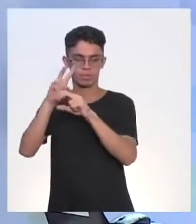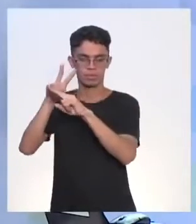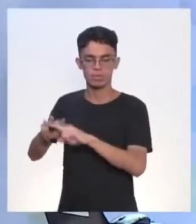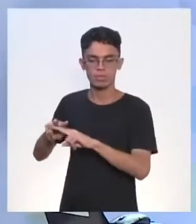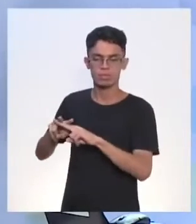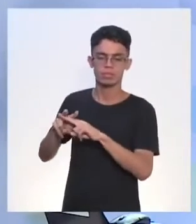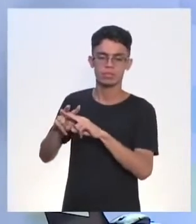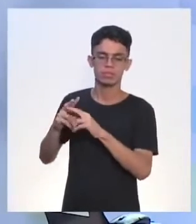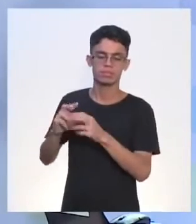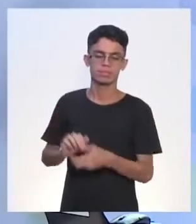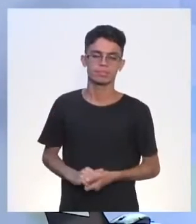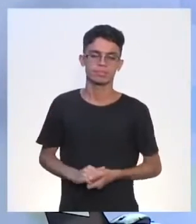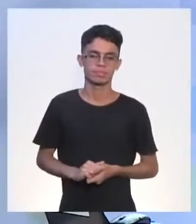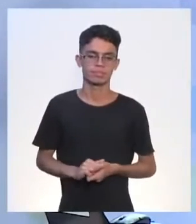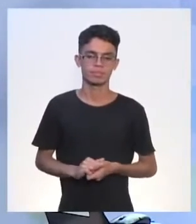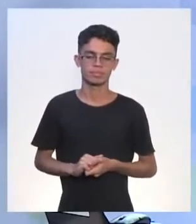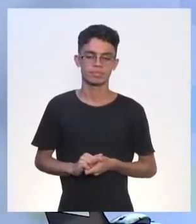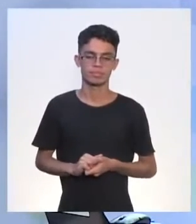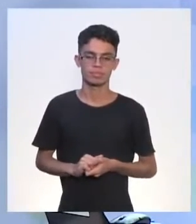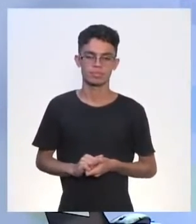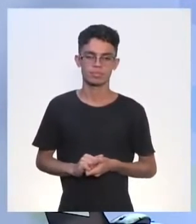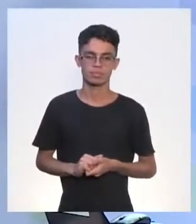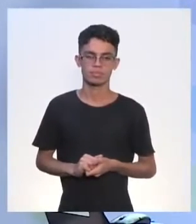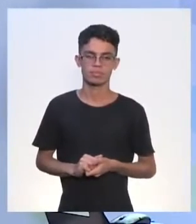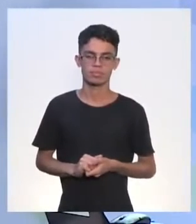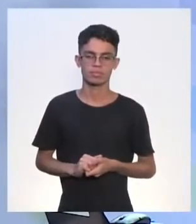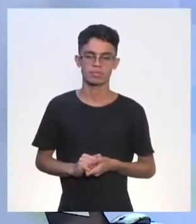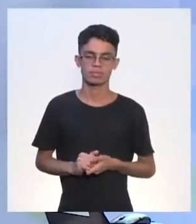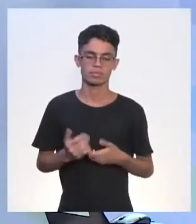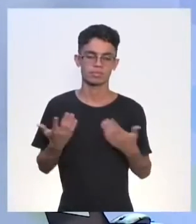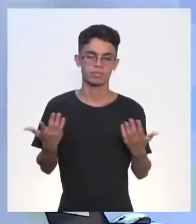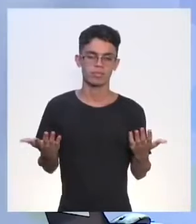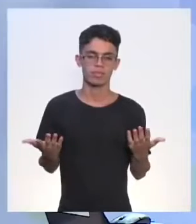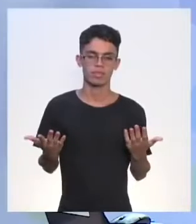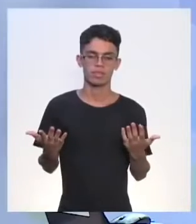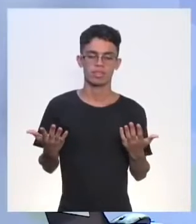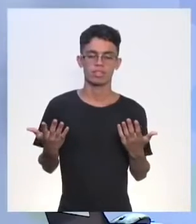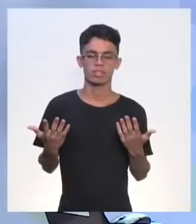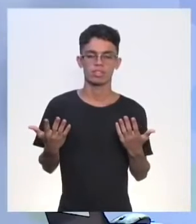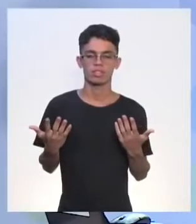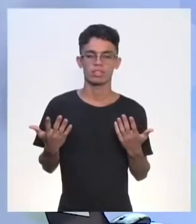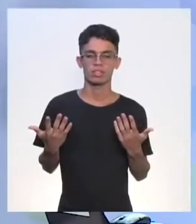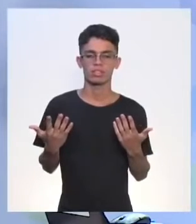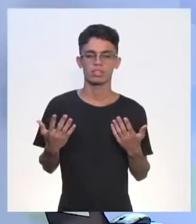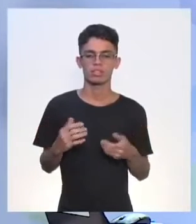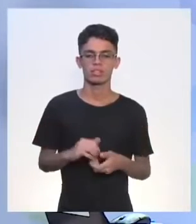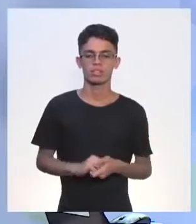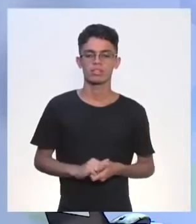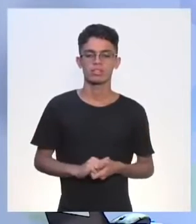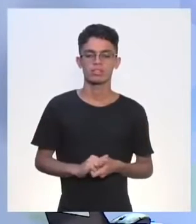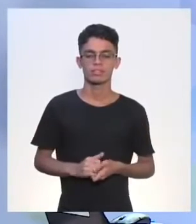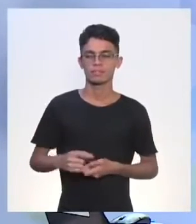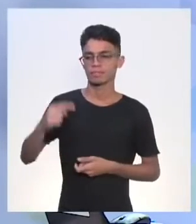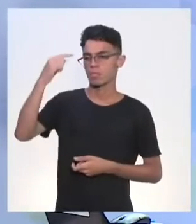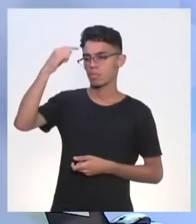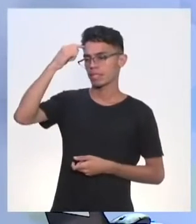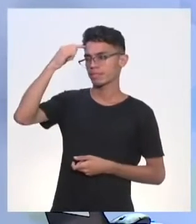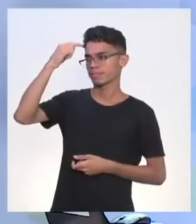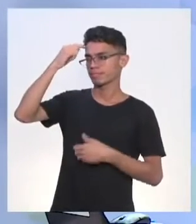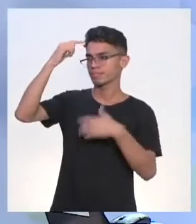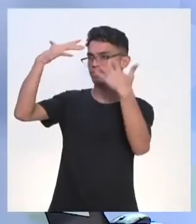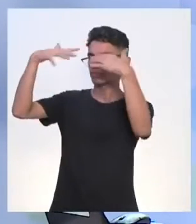poder destituir o gabinete ministerial, e aí, claro, nós vamos precisar de todo o